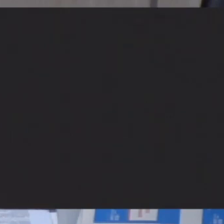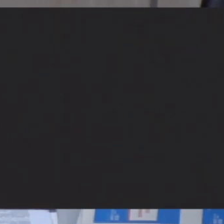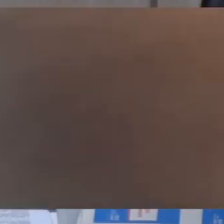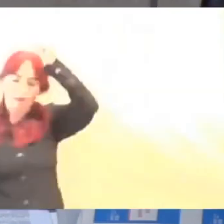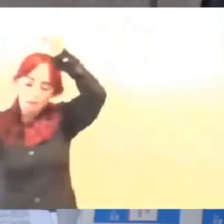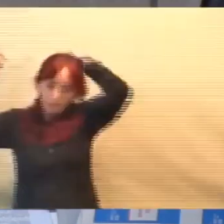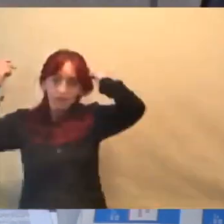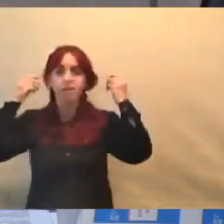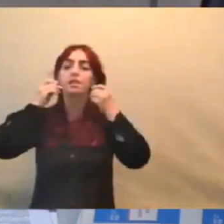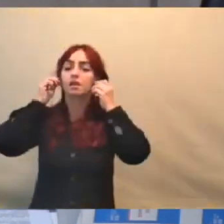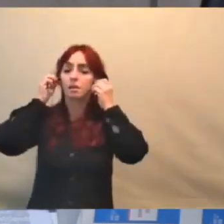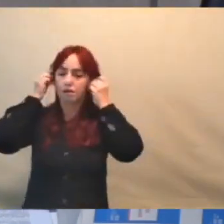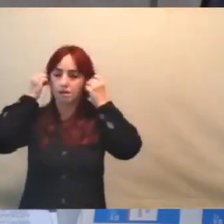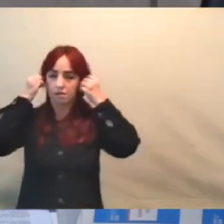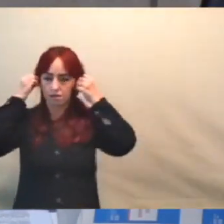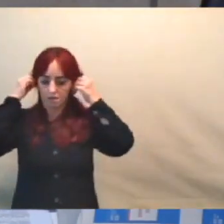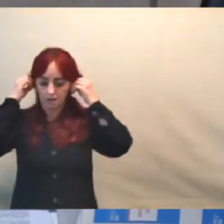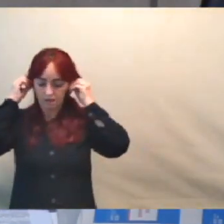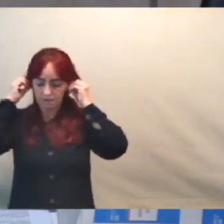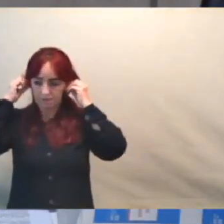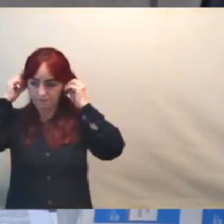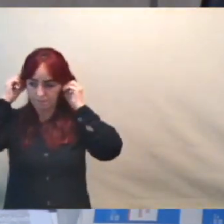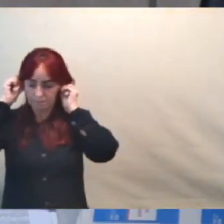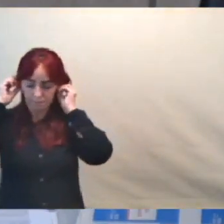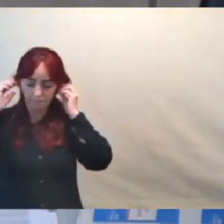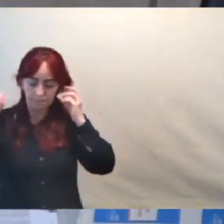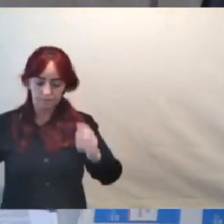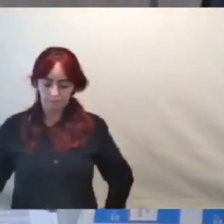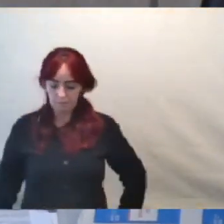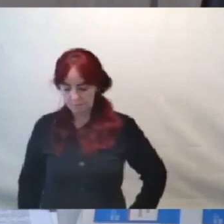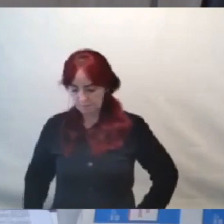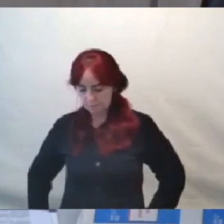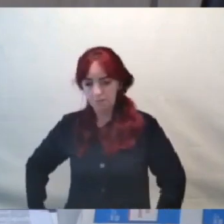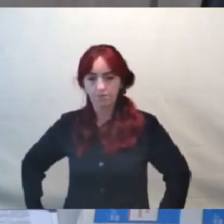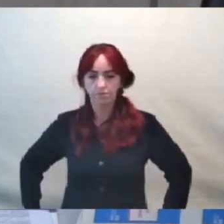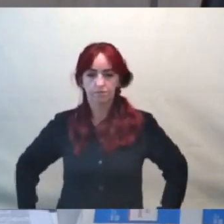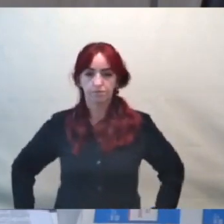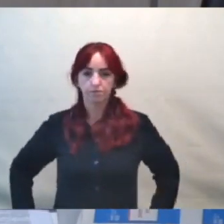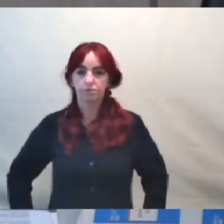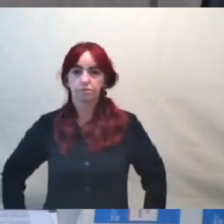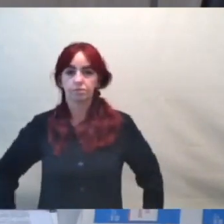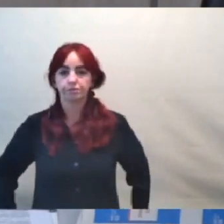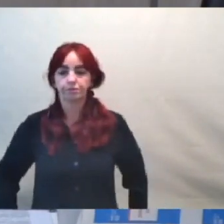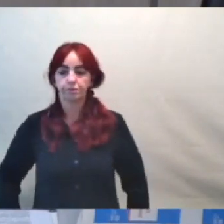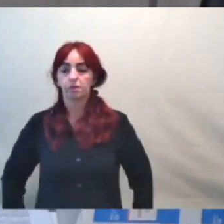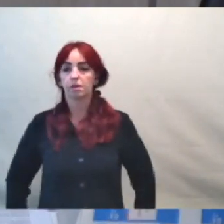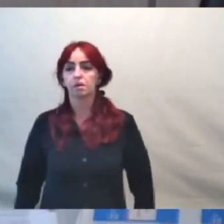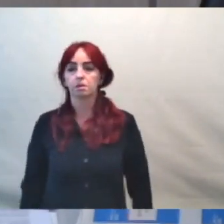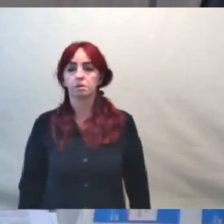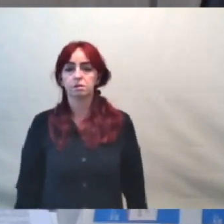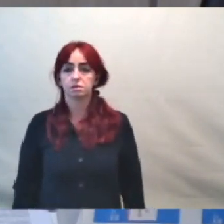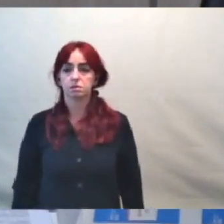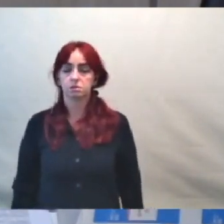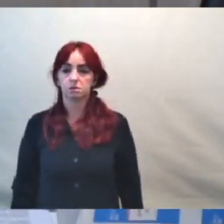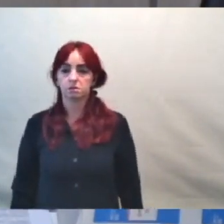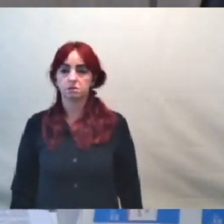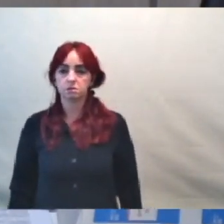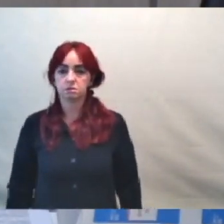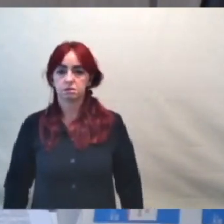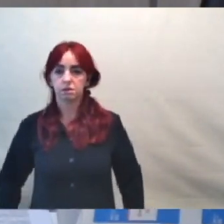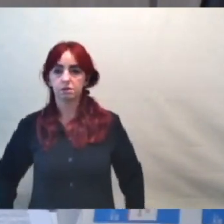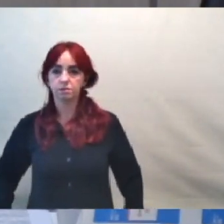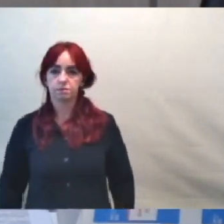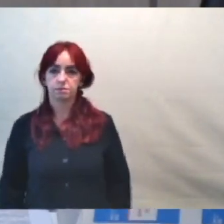Paulo Lito Pereira, nosso membro do Observatório. Alex Gomes, também, que eu acho que é diretor de Orçamento e